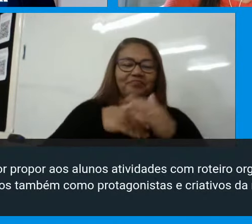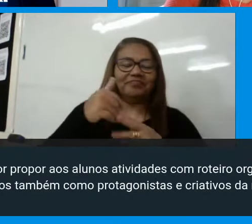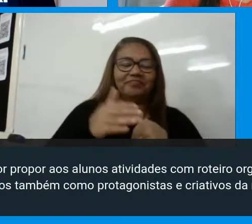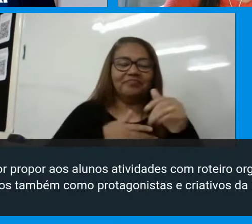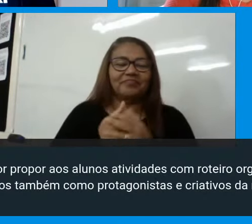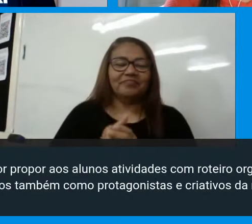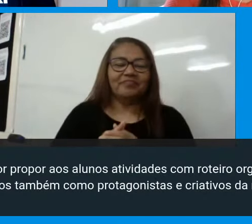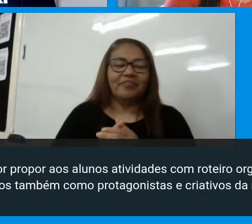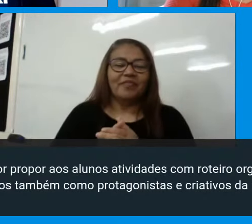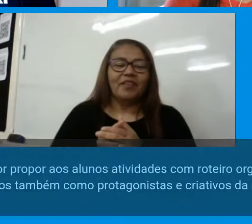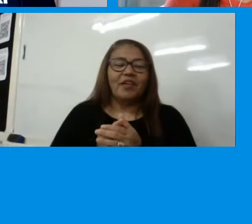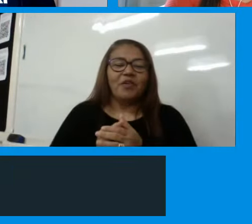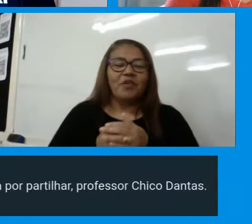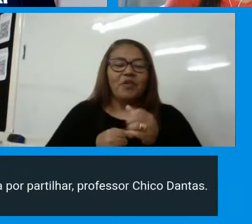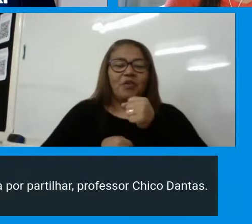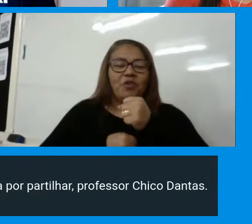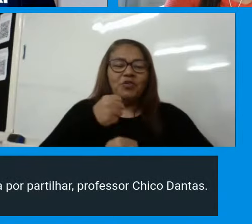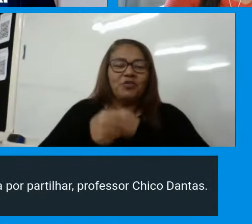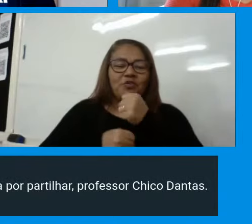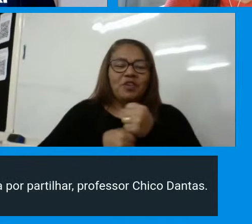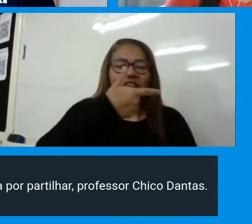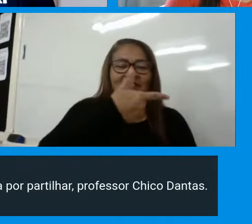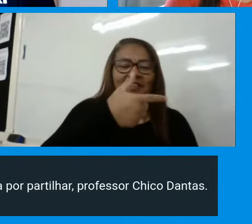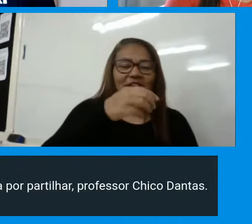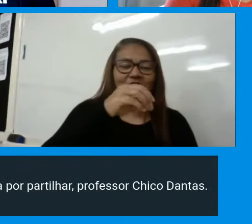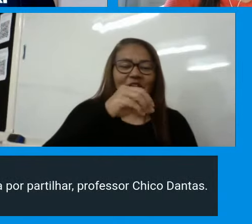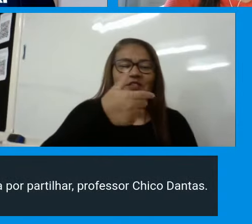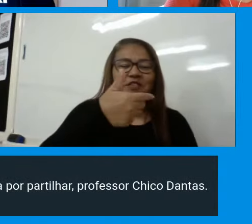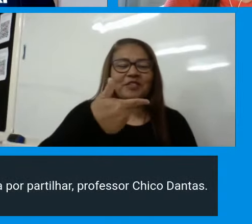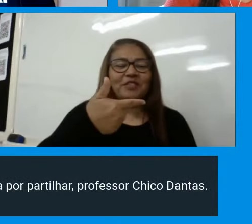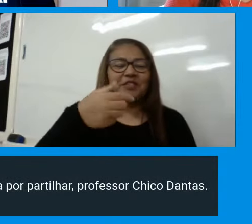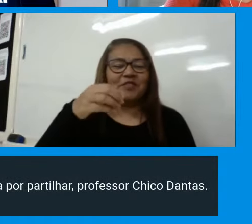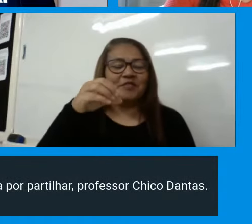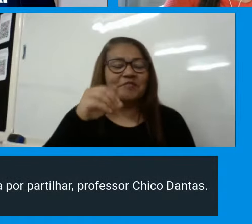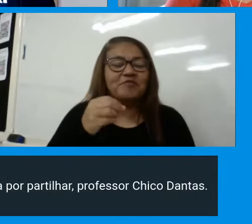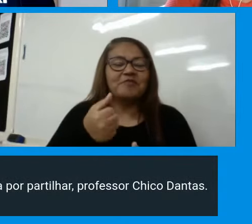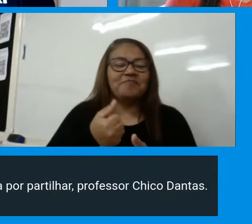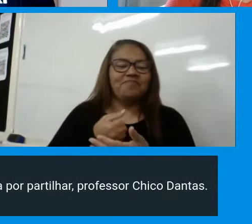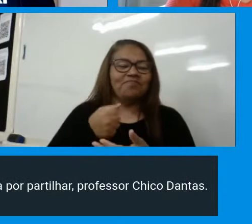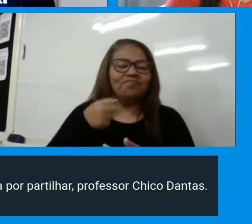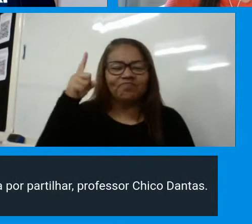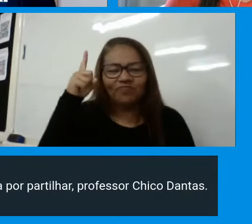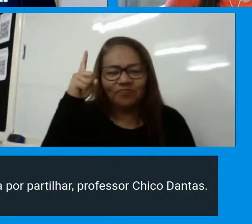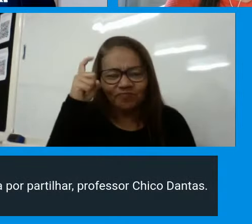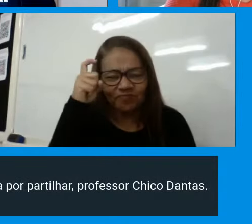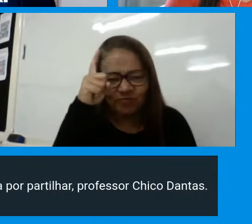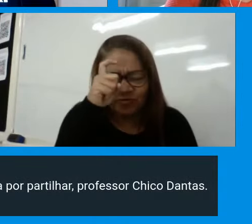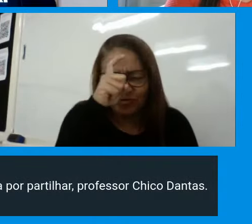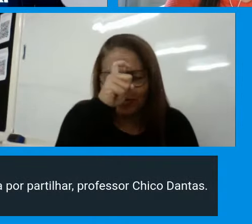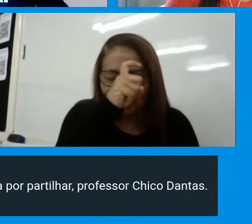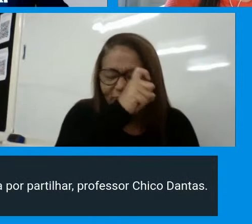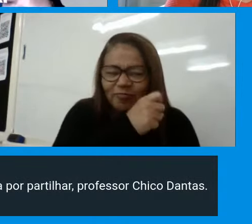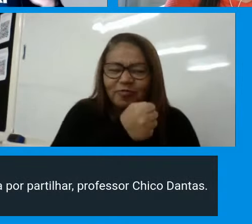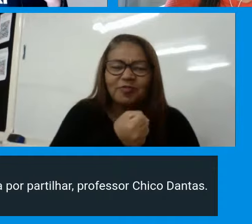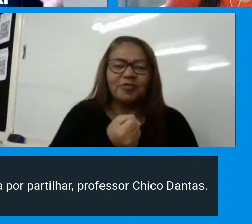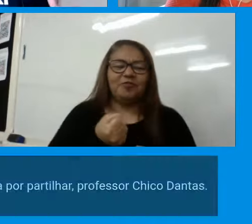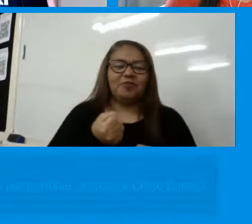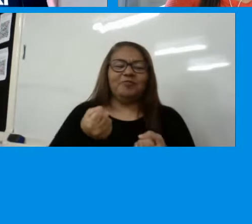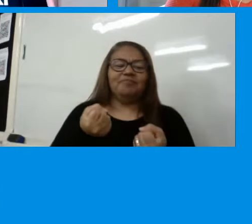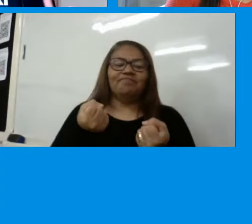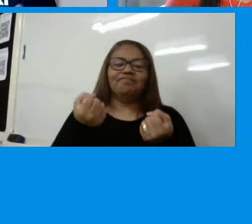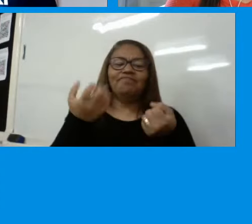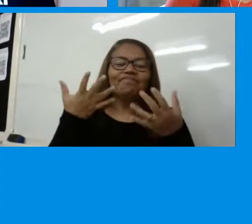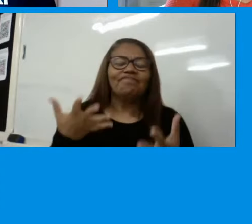de 2020, não foi fácil, né, caiu no nosso colo uma nova forma de ensinar e